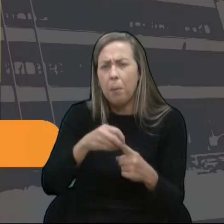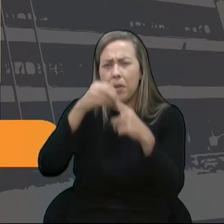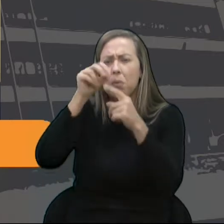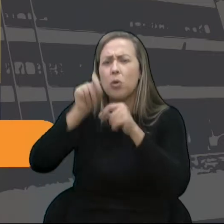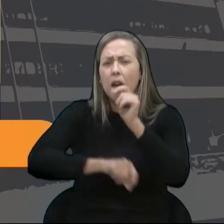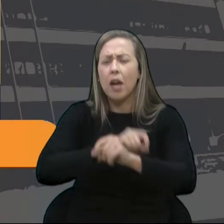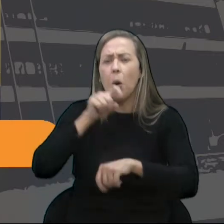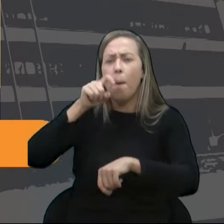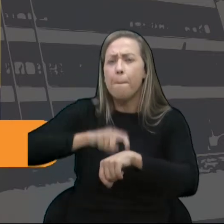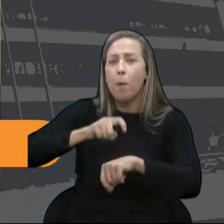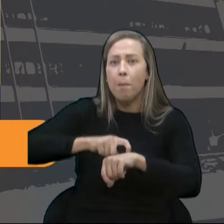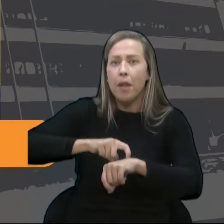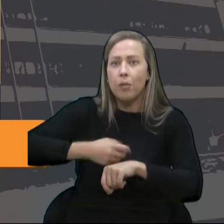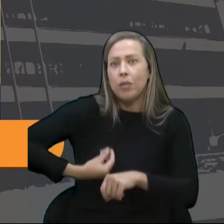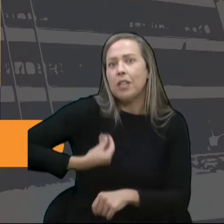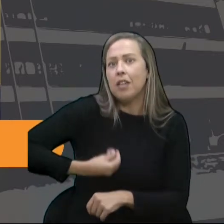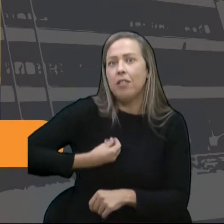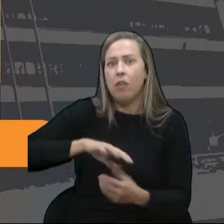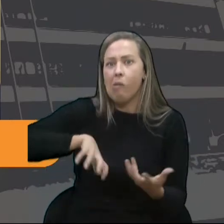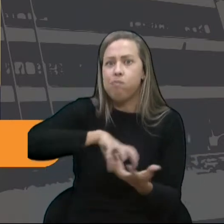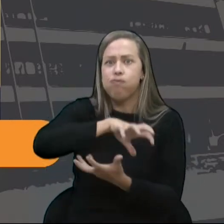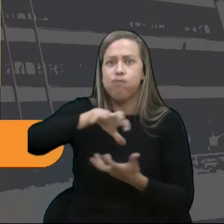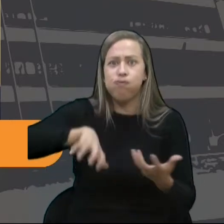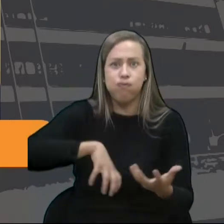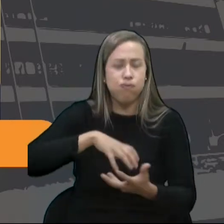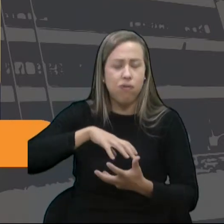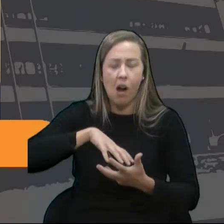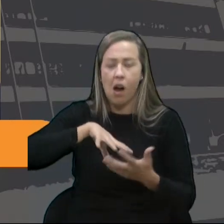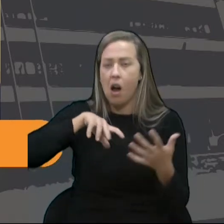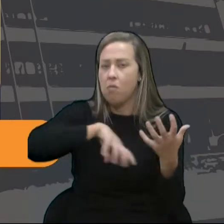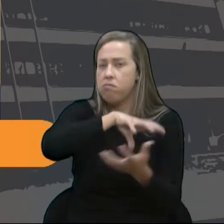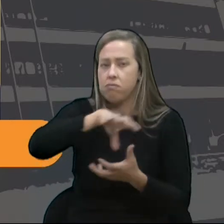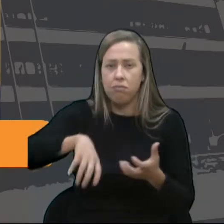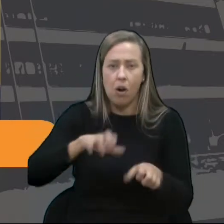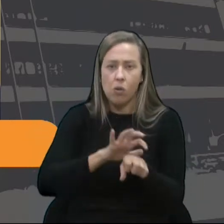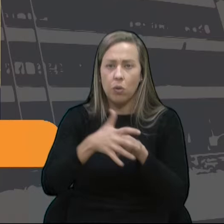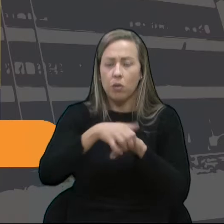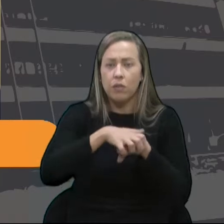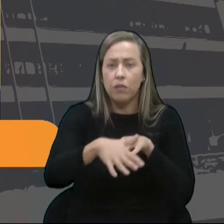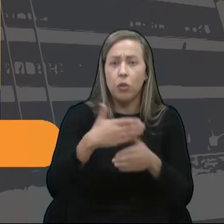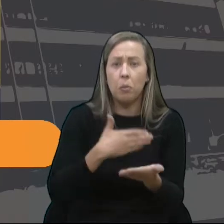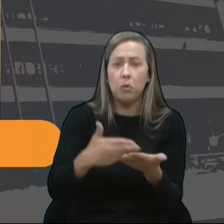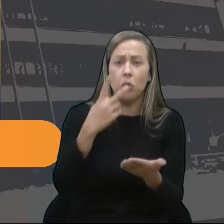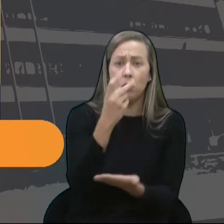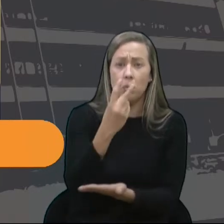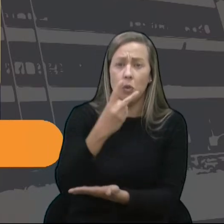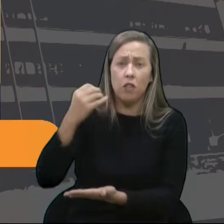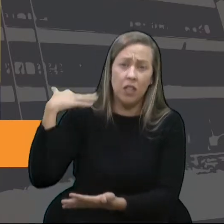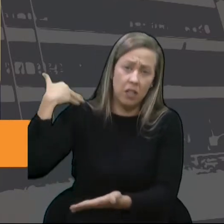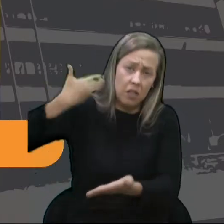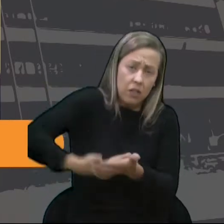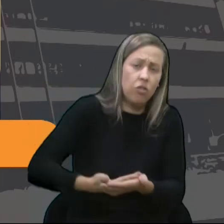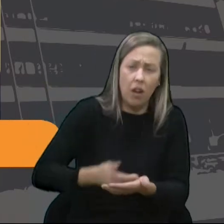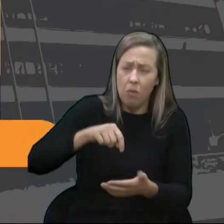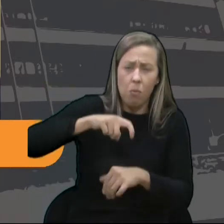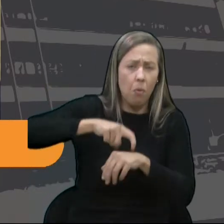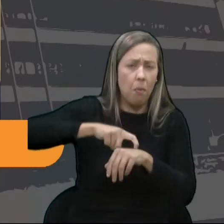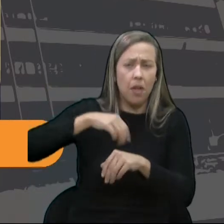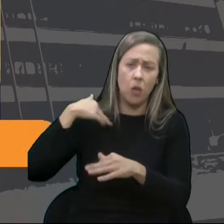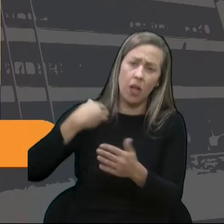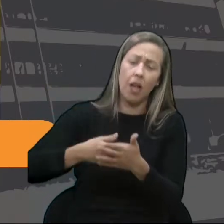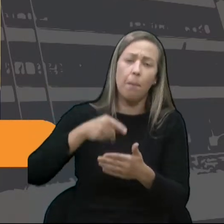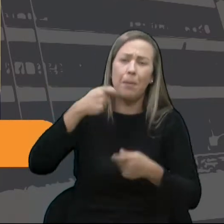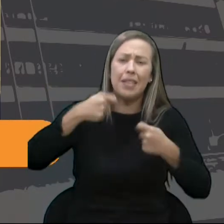uma situação caótica, que é a pandemia, desde o início de 2020, uma situação caótica em que é